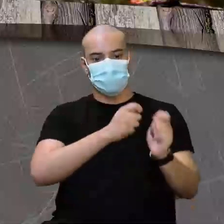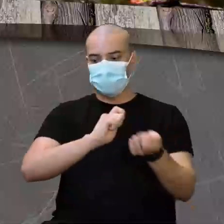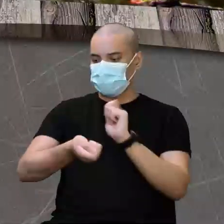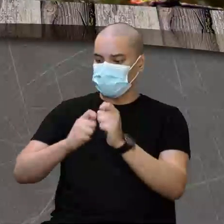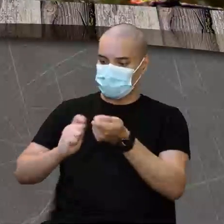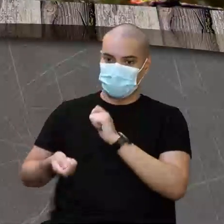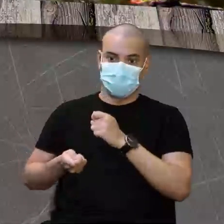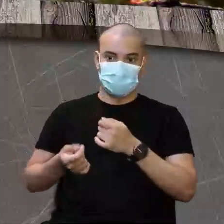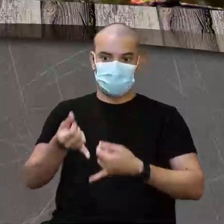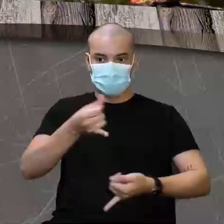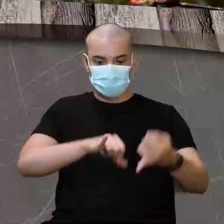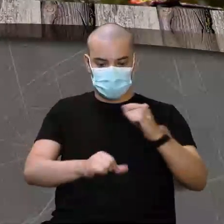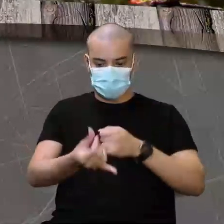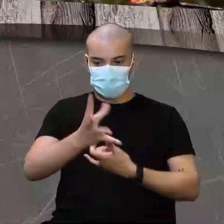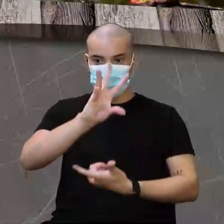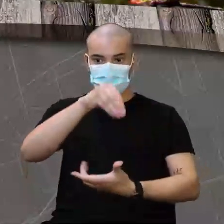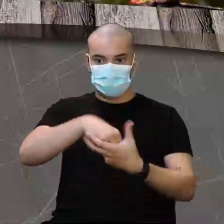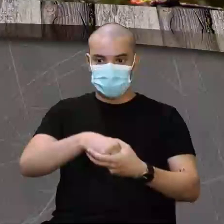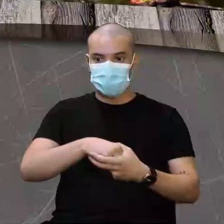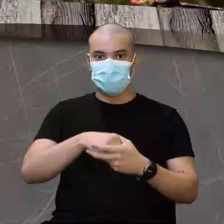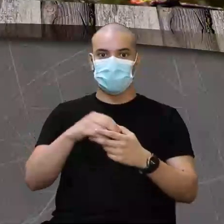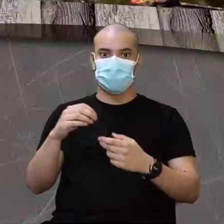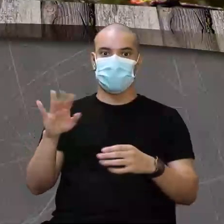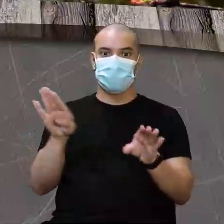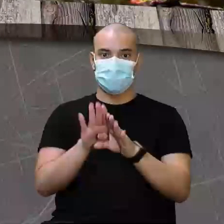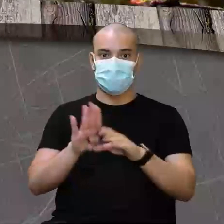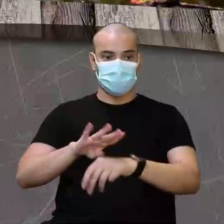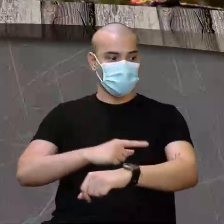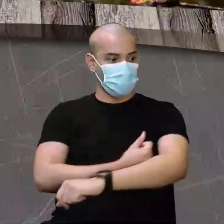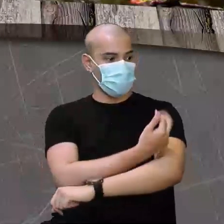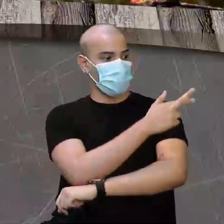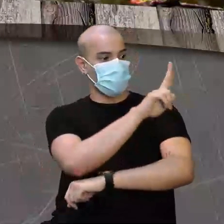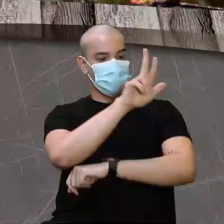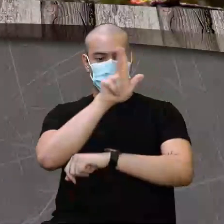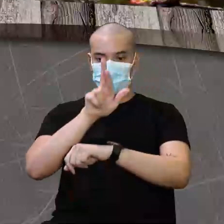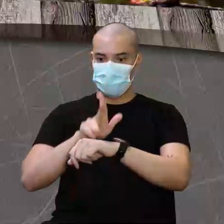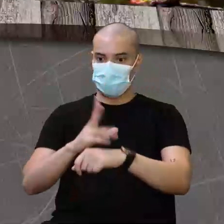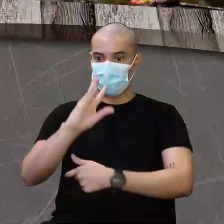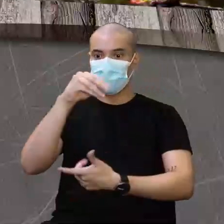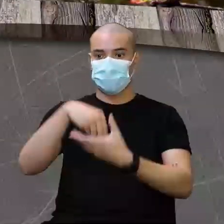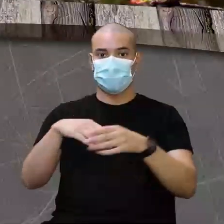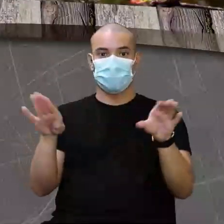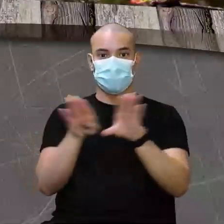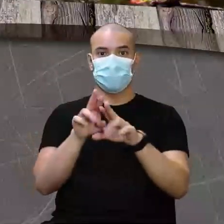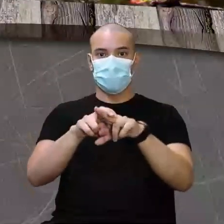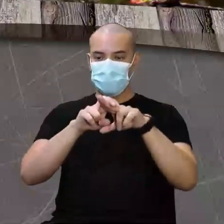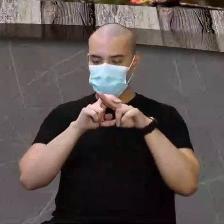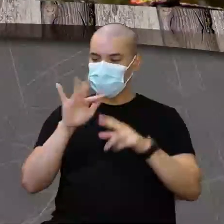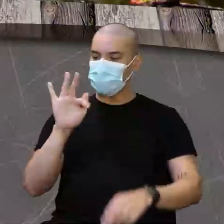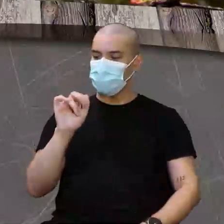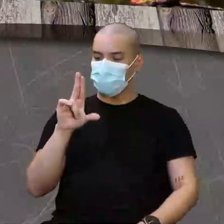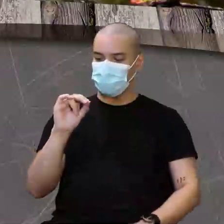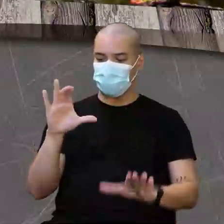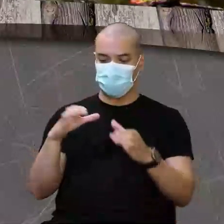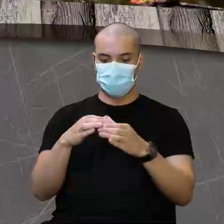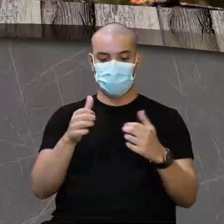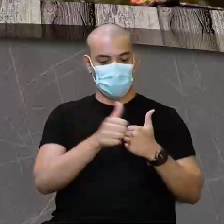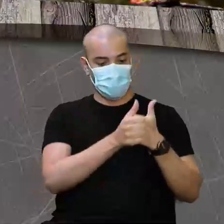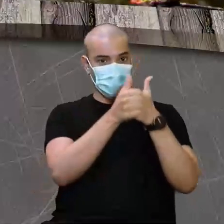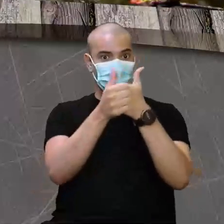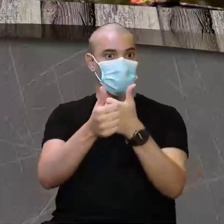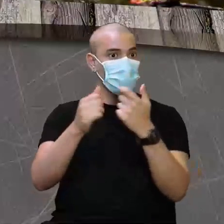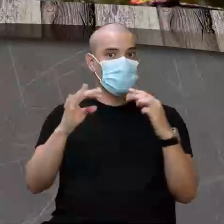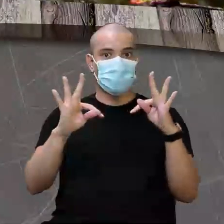composição química desse ambiente, desse ecossistema, está em plena transformação. E essa fauna, consequentemente, vai acompanhando toda